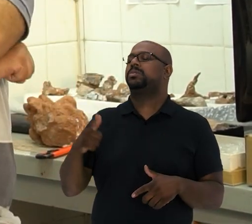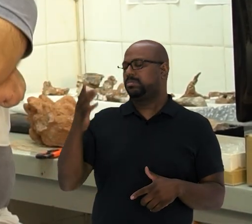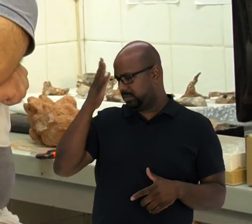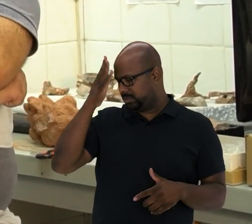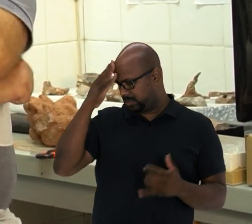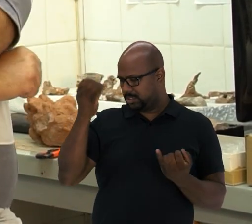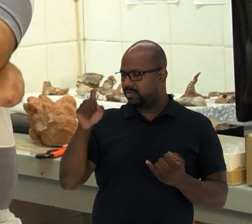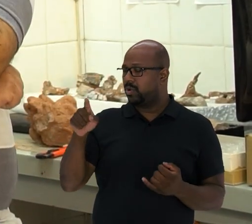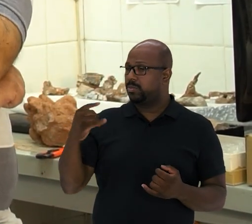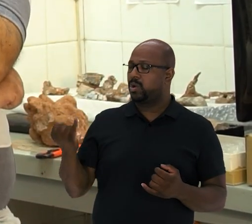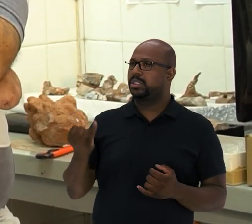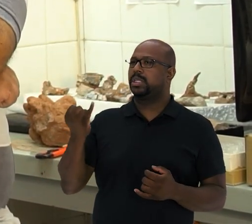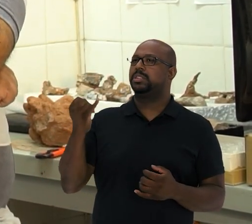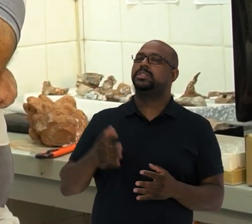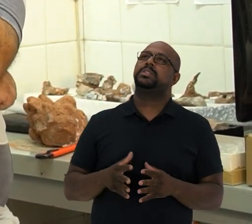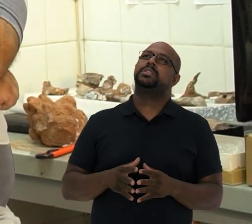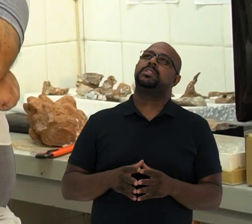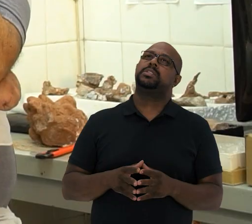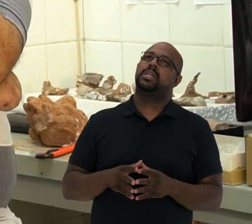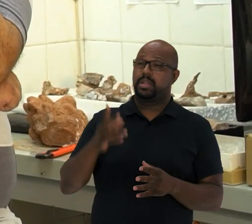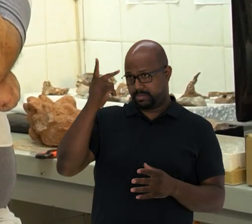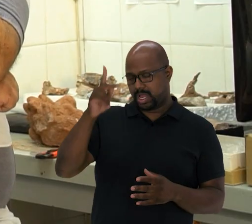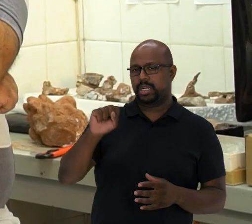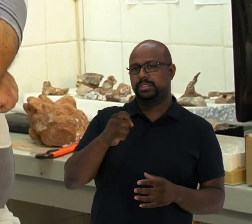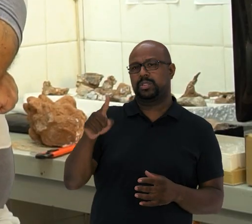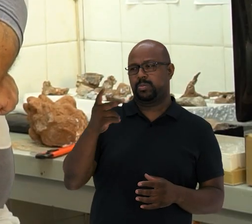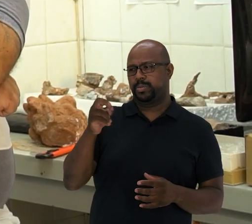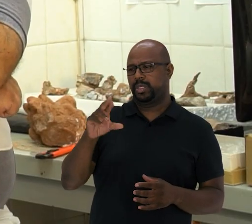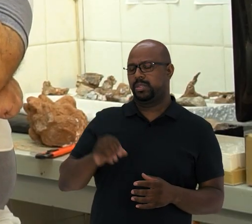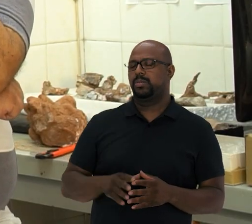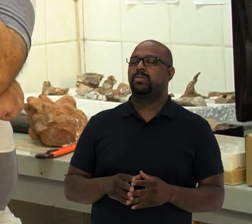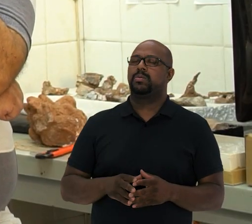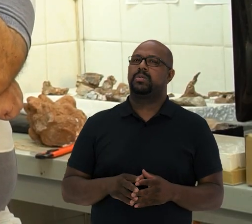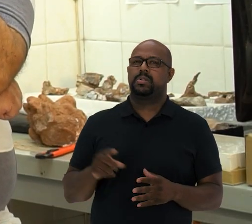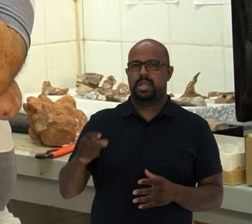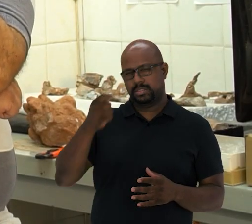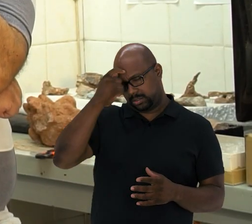consegue perceber, ele foi muito importante para São Pedro, né, no sentido